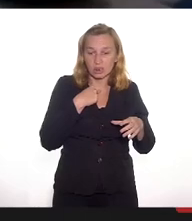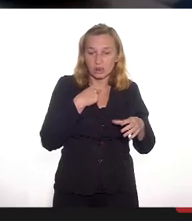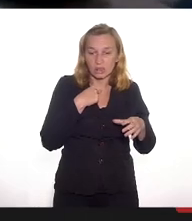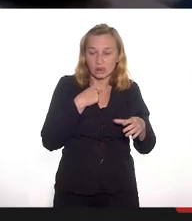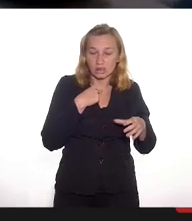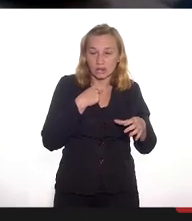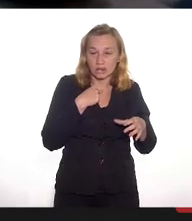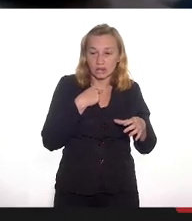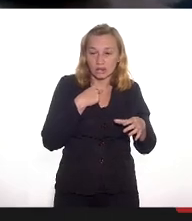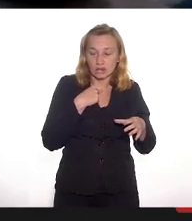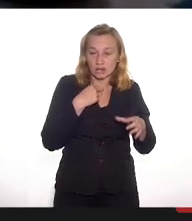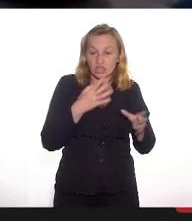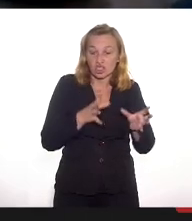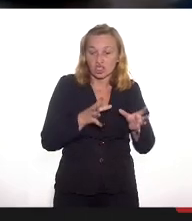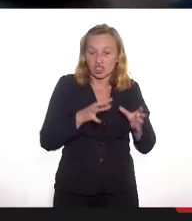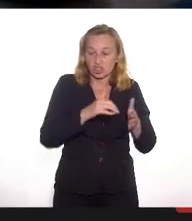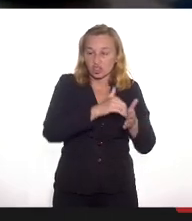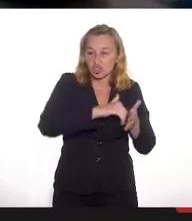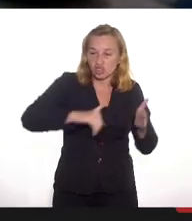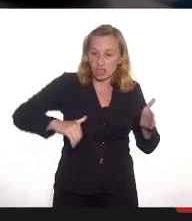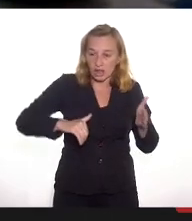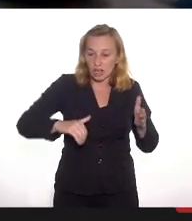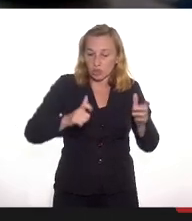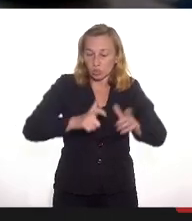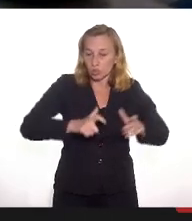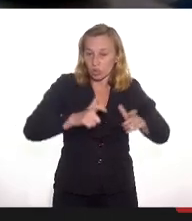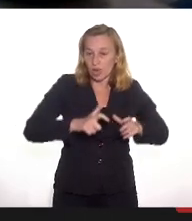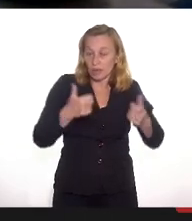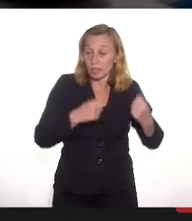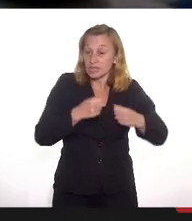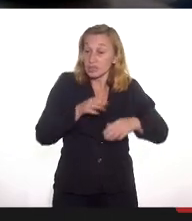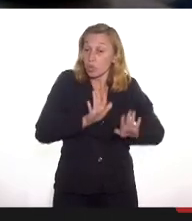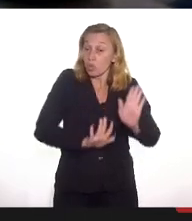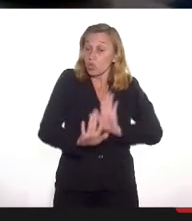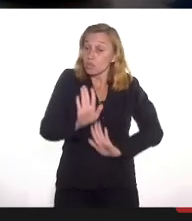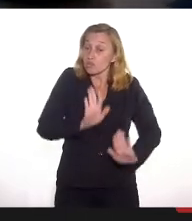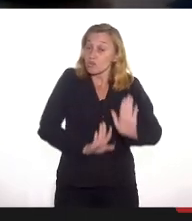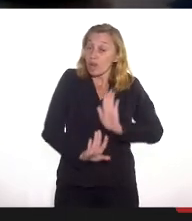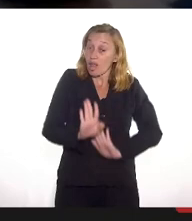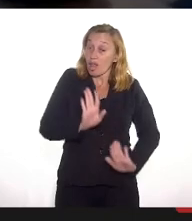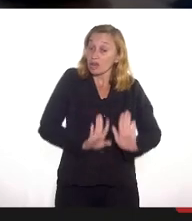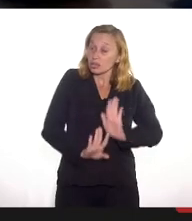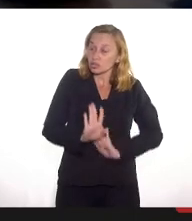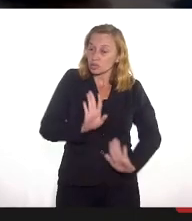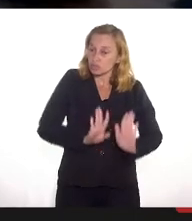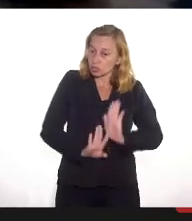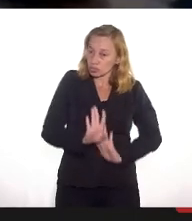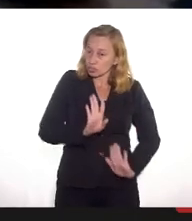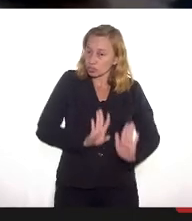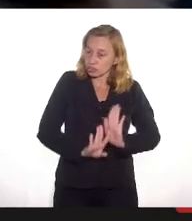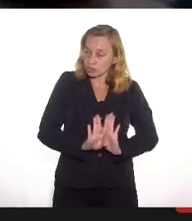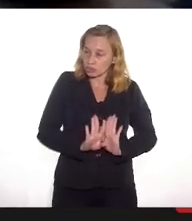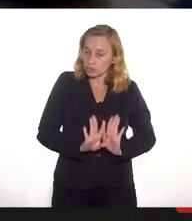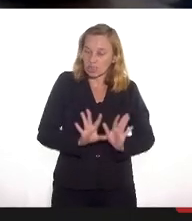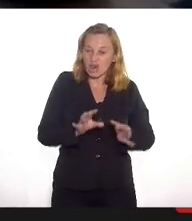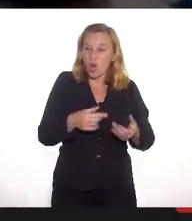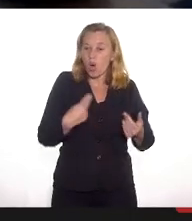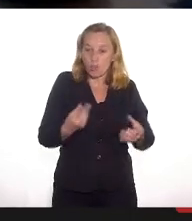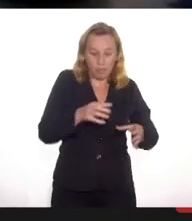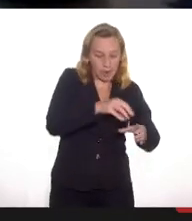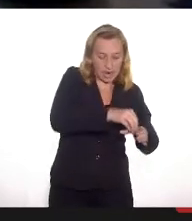embalada em 1170 agora se você não pode pegar no 170 dose para somar e botar dentro de um saco plástico